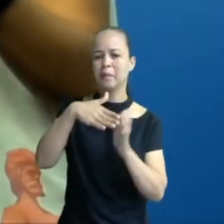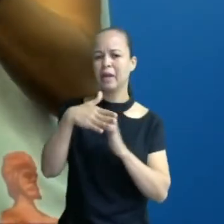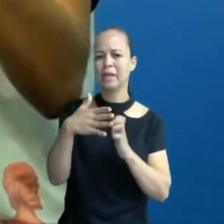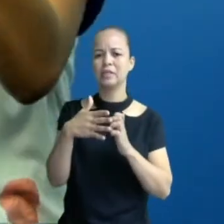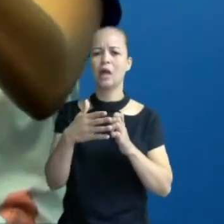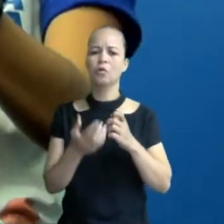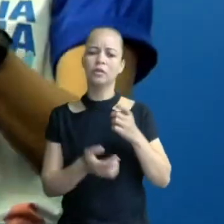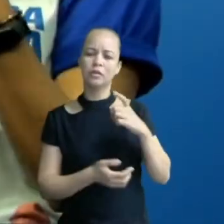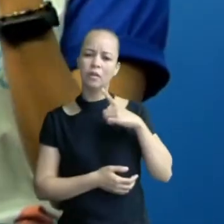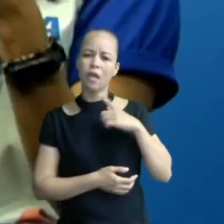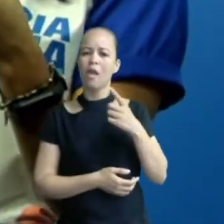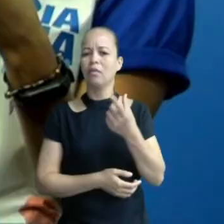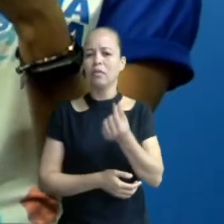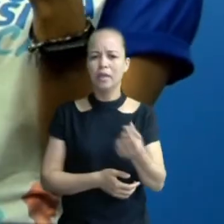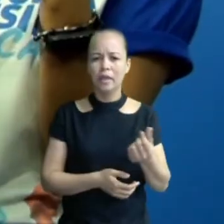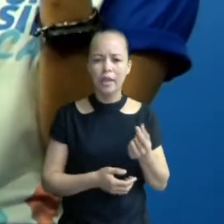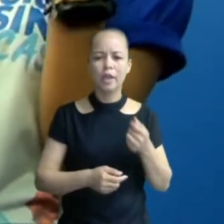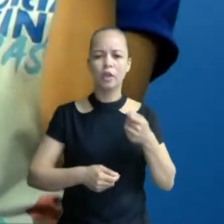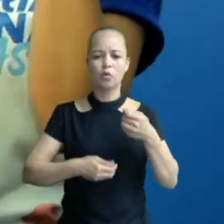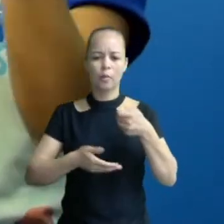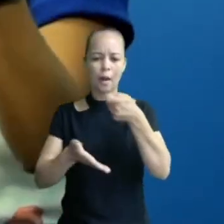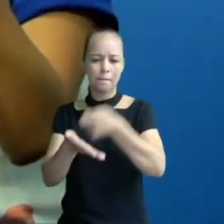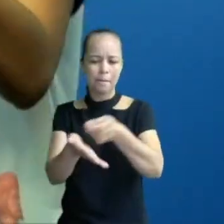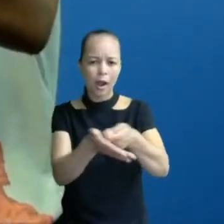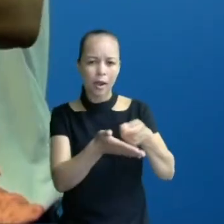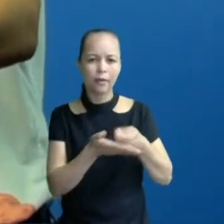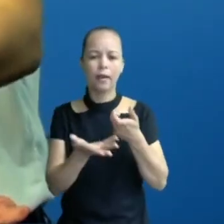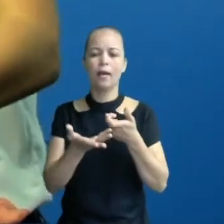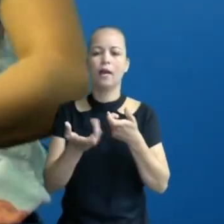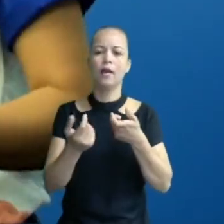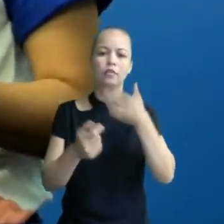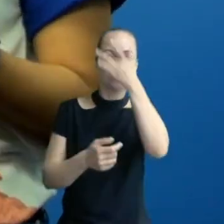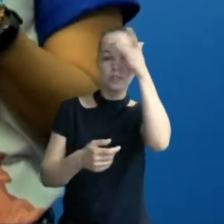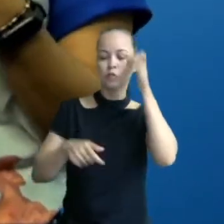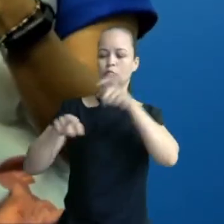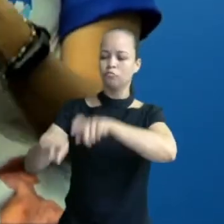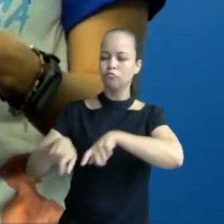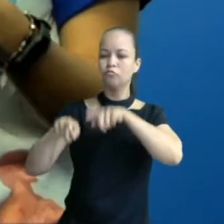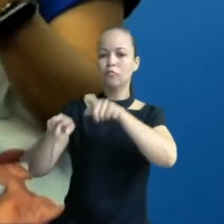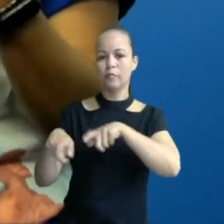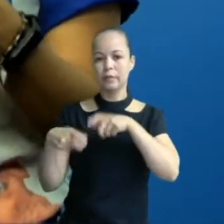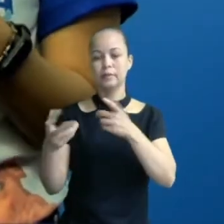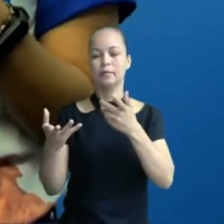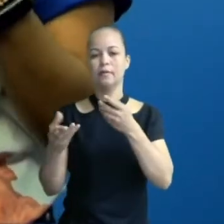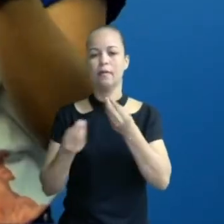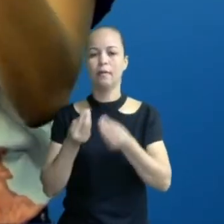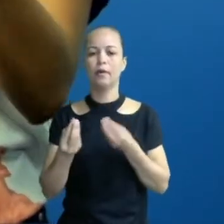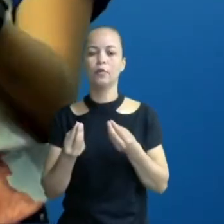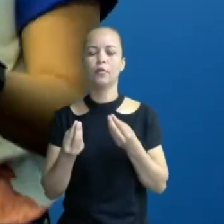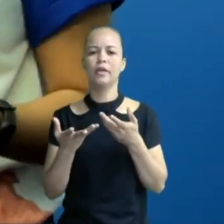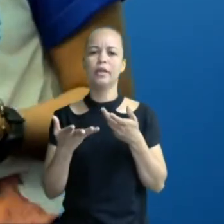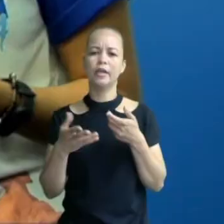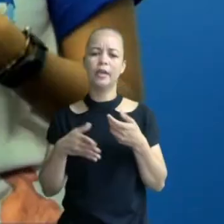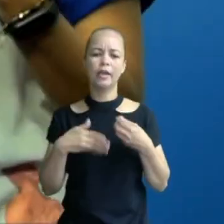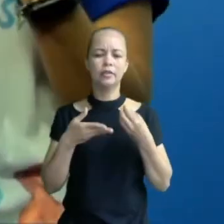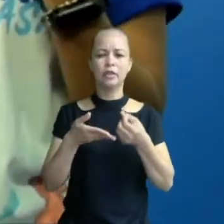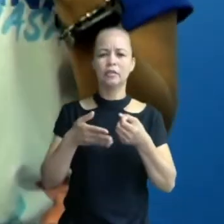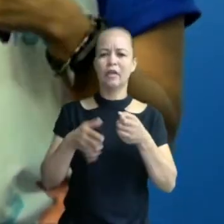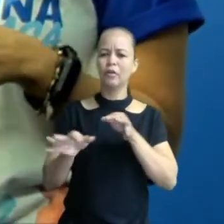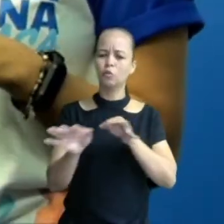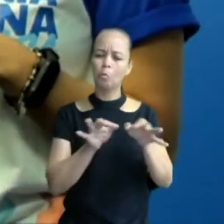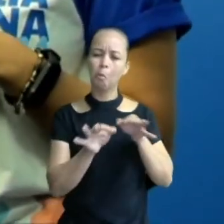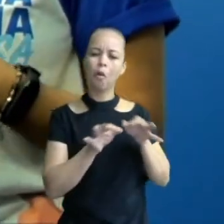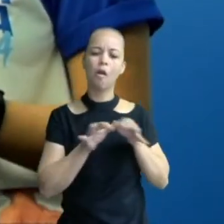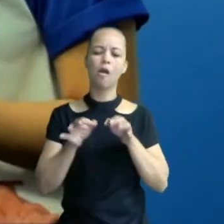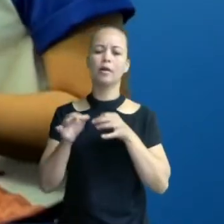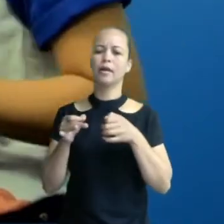dava dinheiro para custear ali os fazendeiros na produção do açúcar, entendeu? Eles financiavam, estava correndo tudo muito